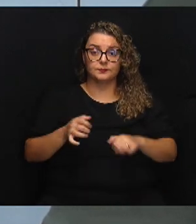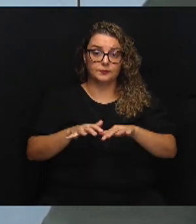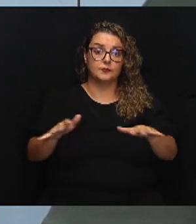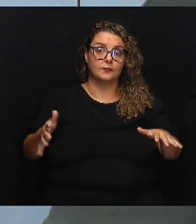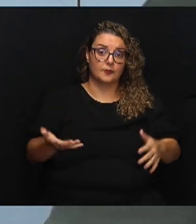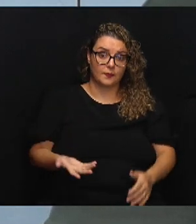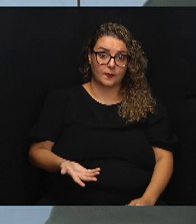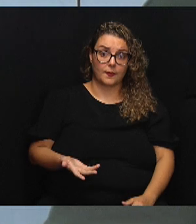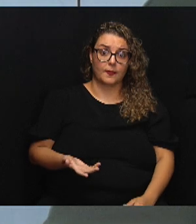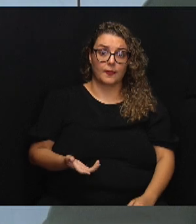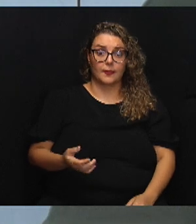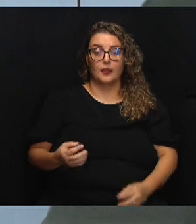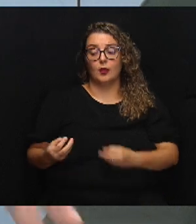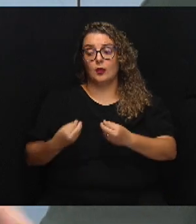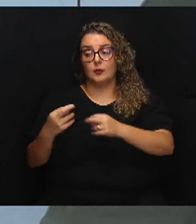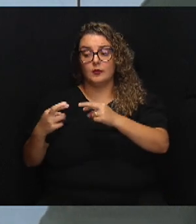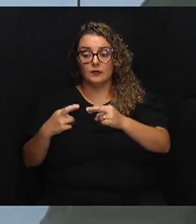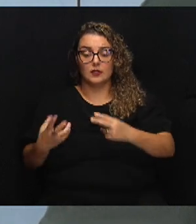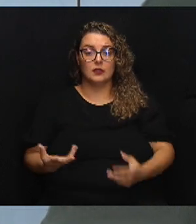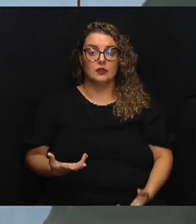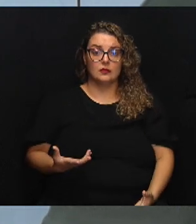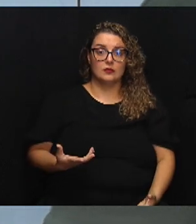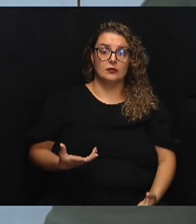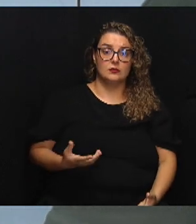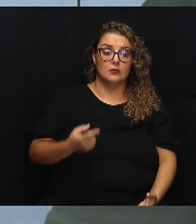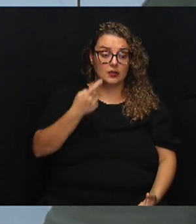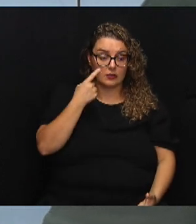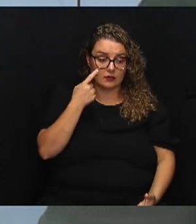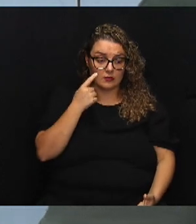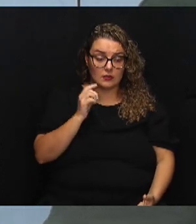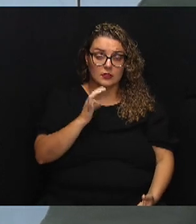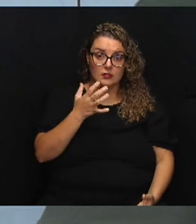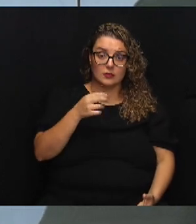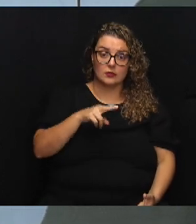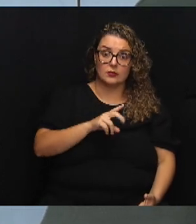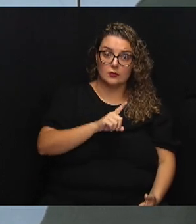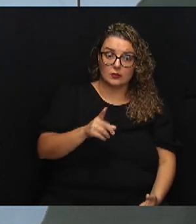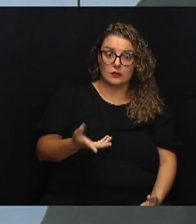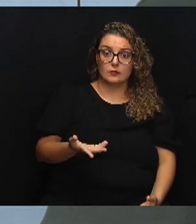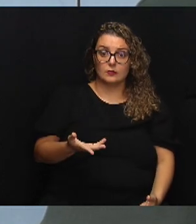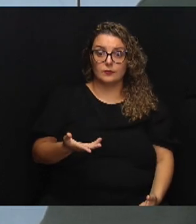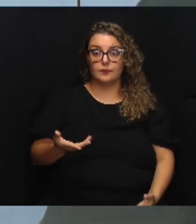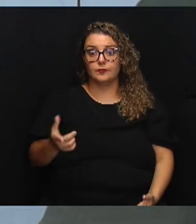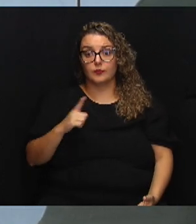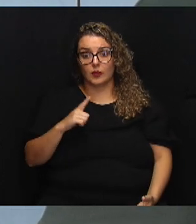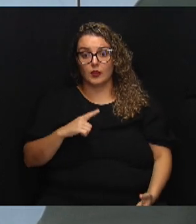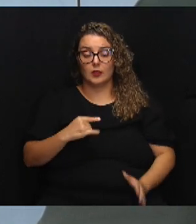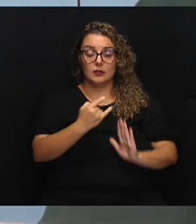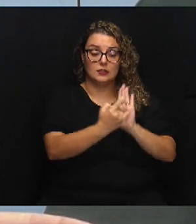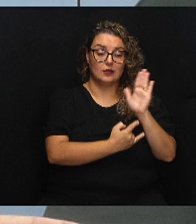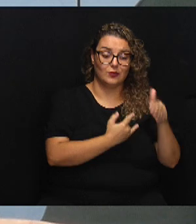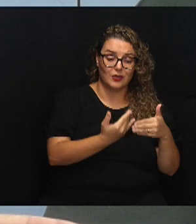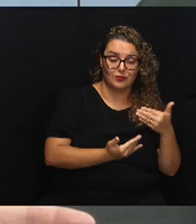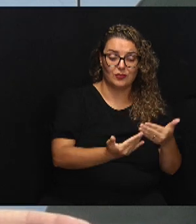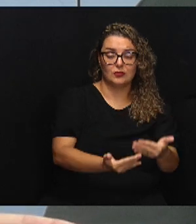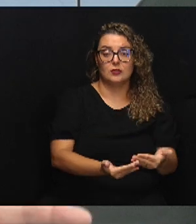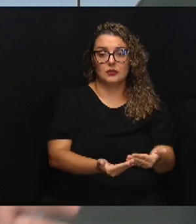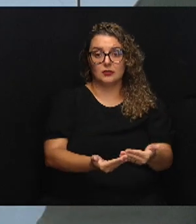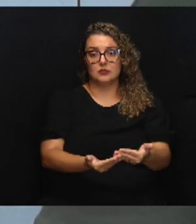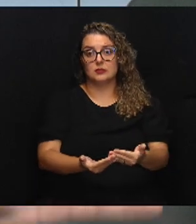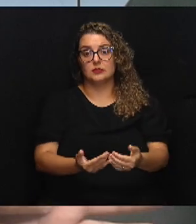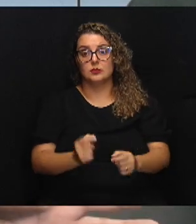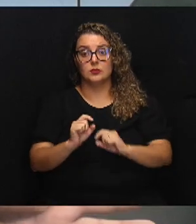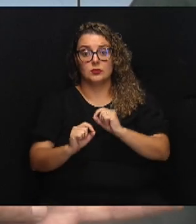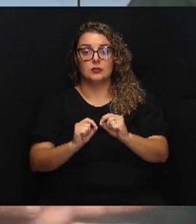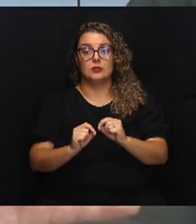que seja feita a fiscalização, para que veja lá realmente se está acontecendo isso daí. Agora, existe uma burocracia pelo fato